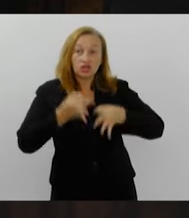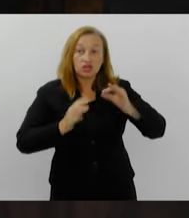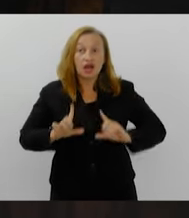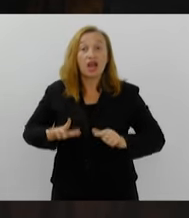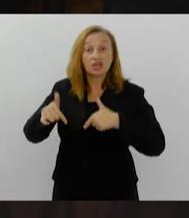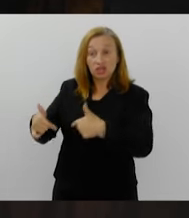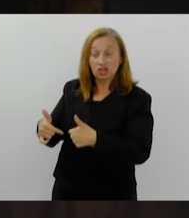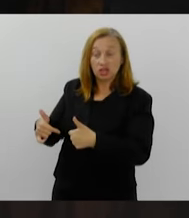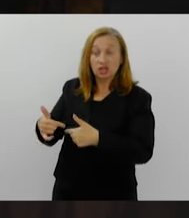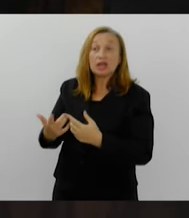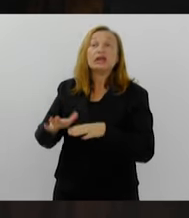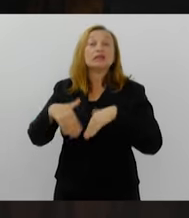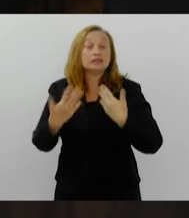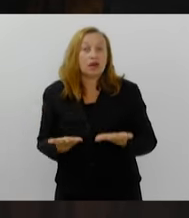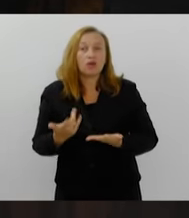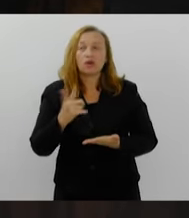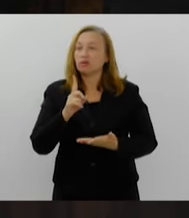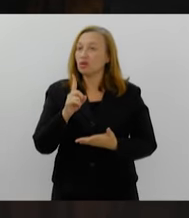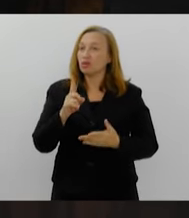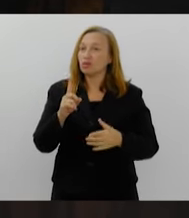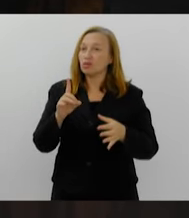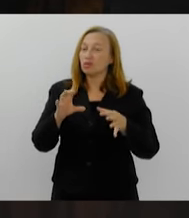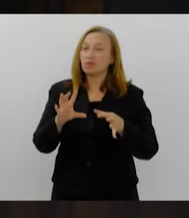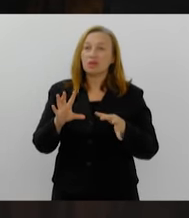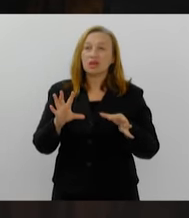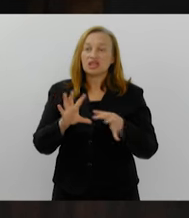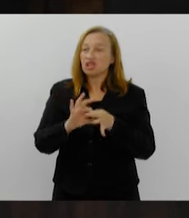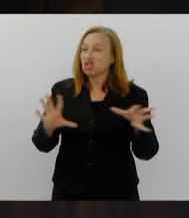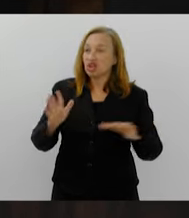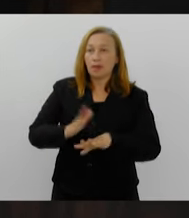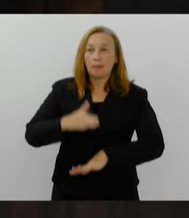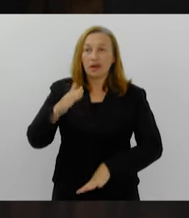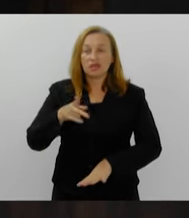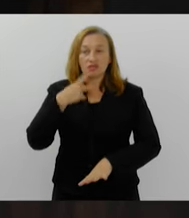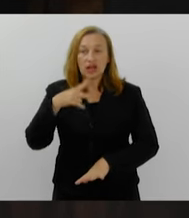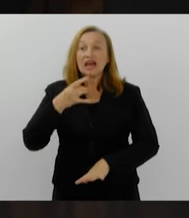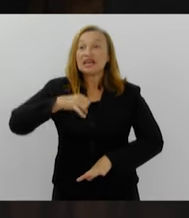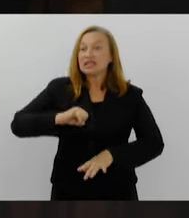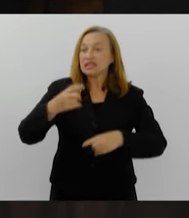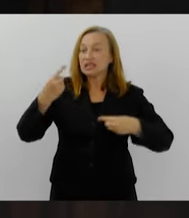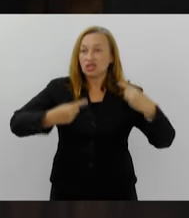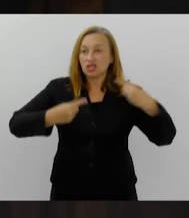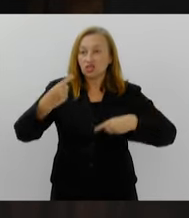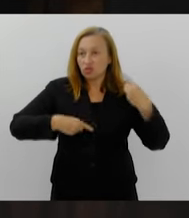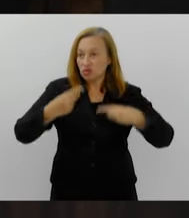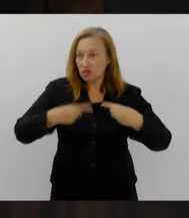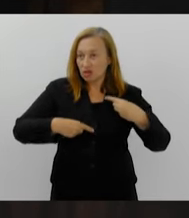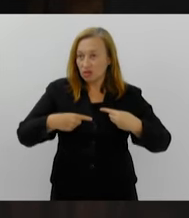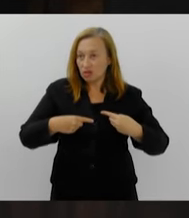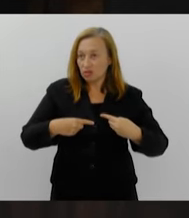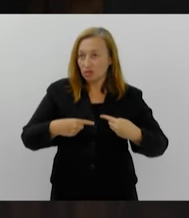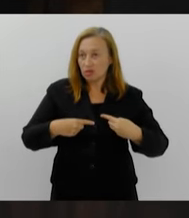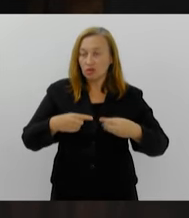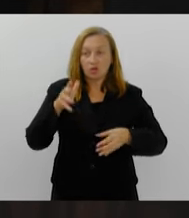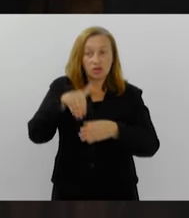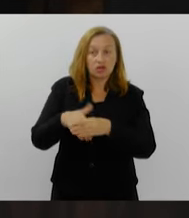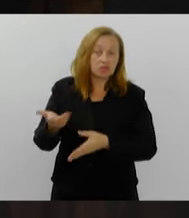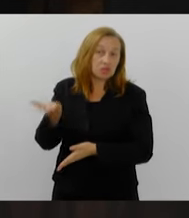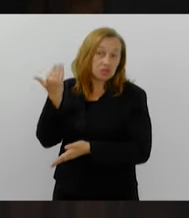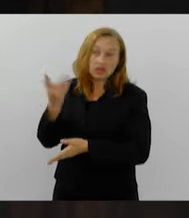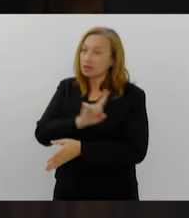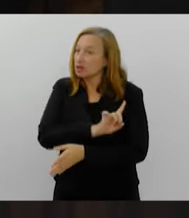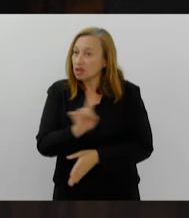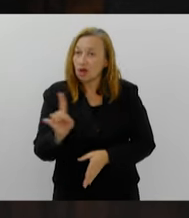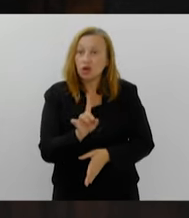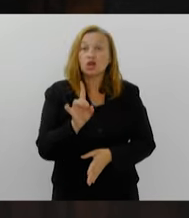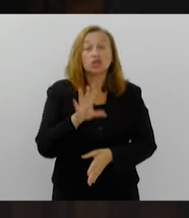providência. Então, eu não vou interromper a sessão mais se o debate for as eleições que acabaram, a não ser que